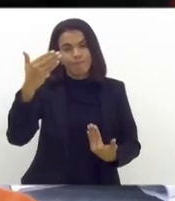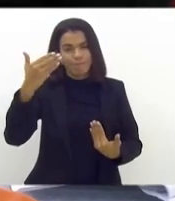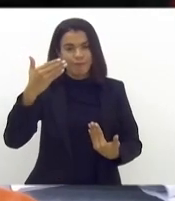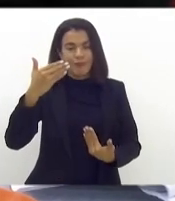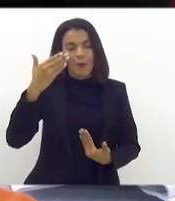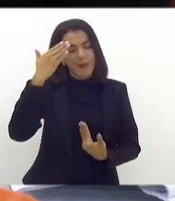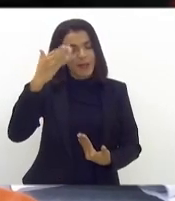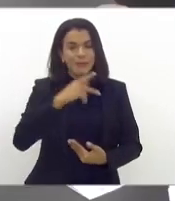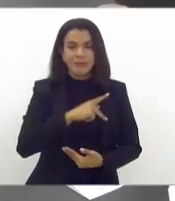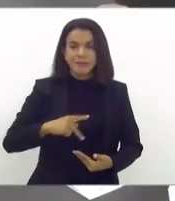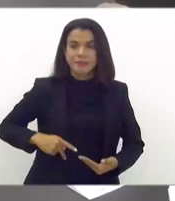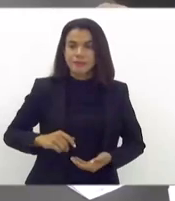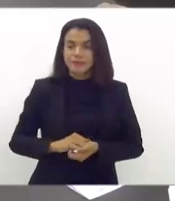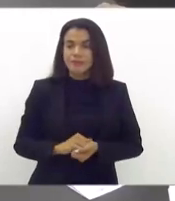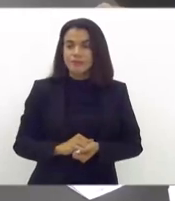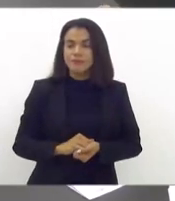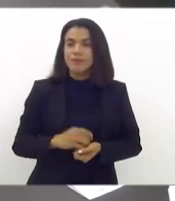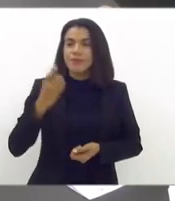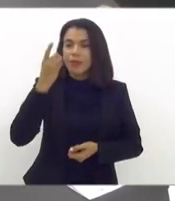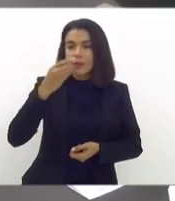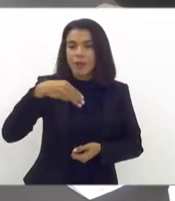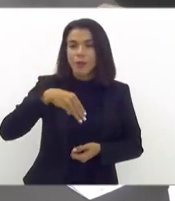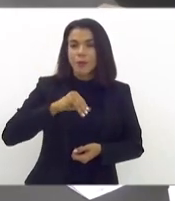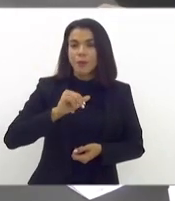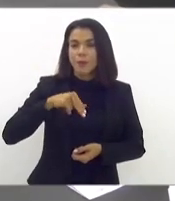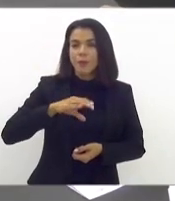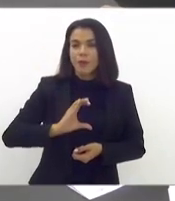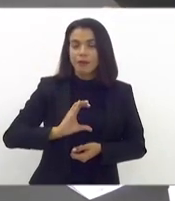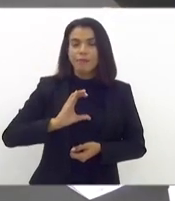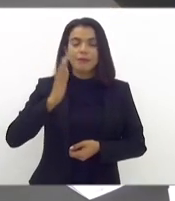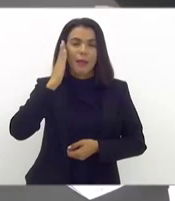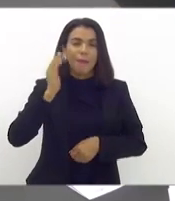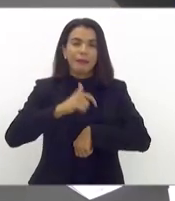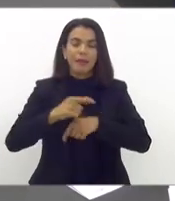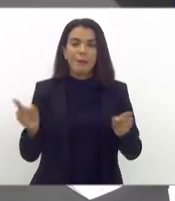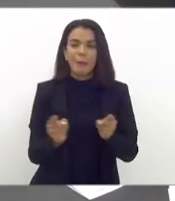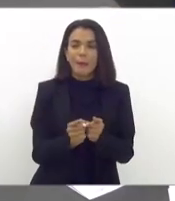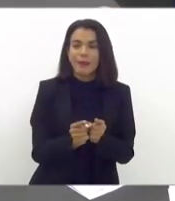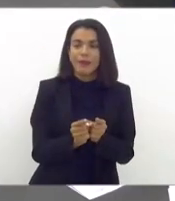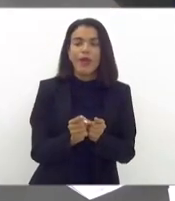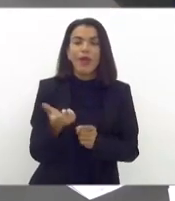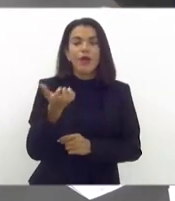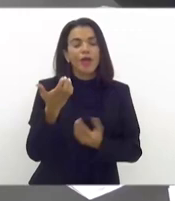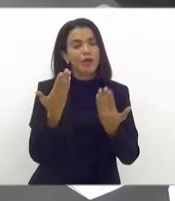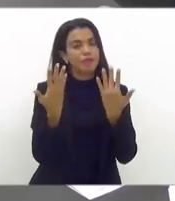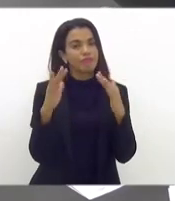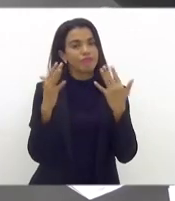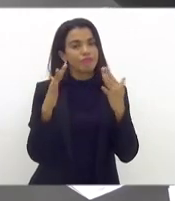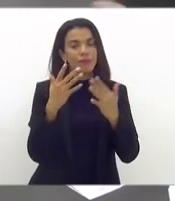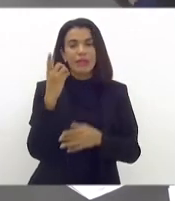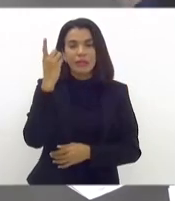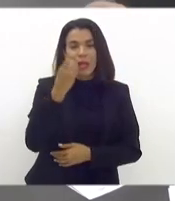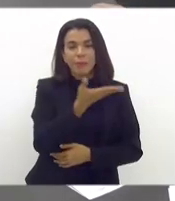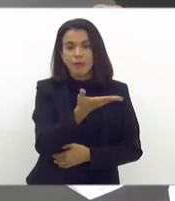valeu, presidente. Presidente, rapidinho deputado aqui. Carlos Mink. Também, sabendo do tempo, queria, então, elogiar os